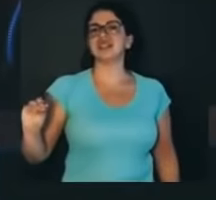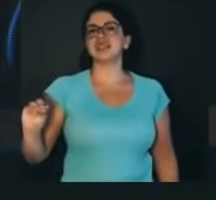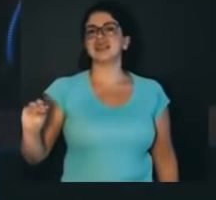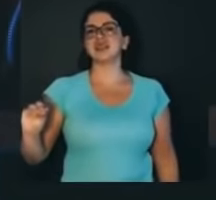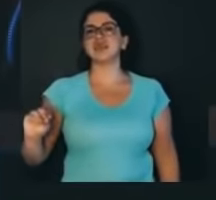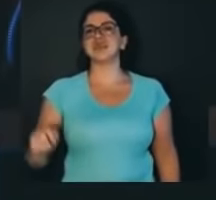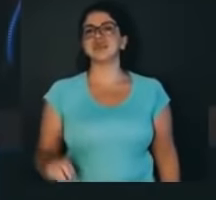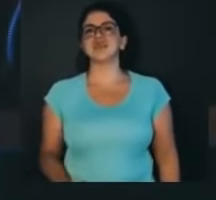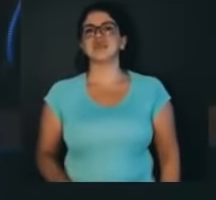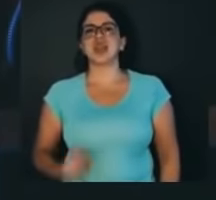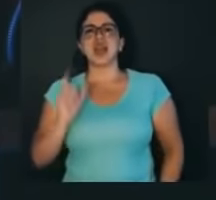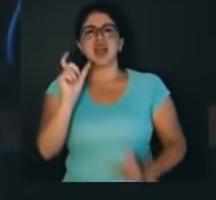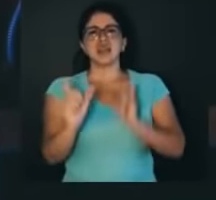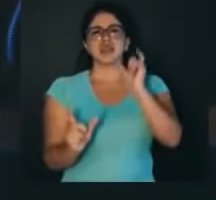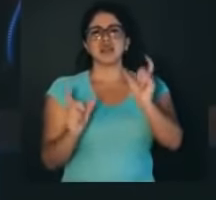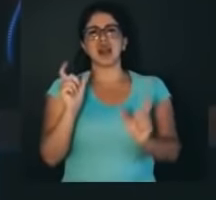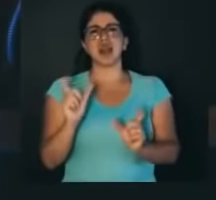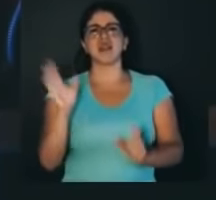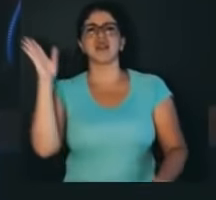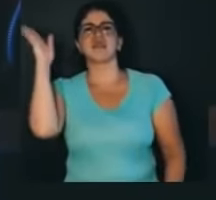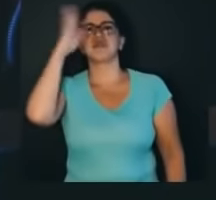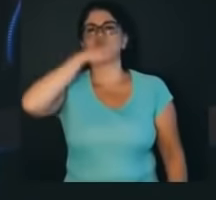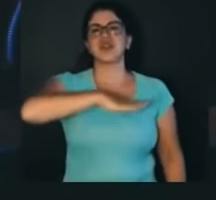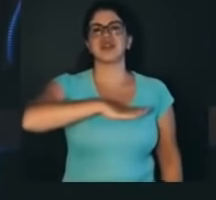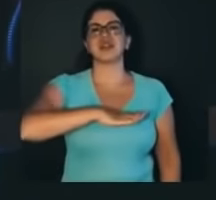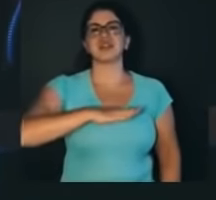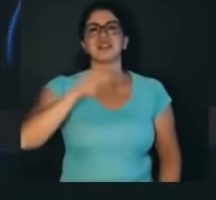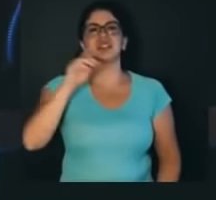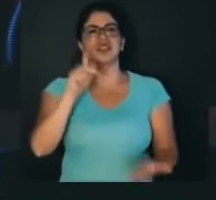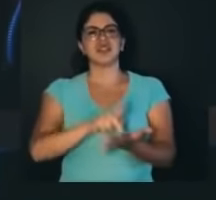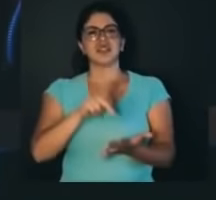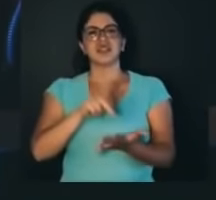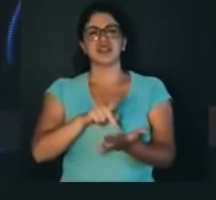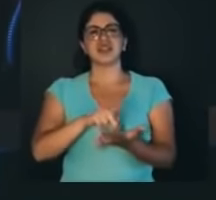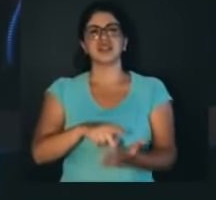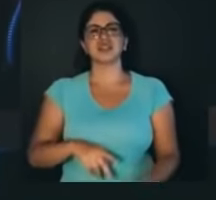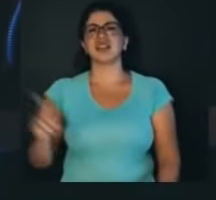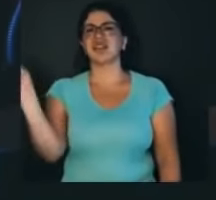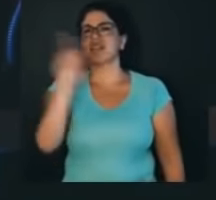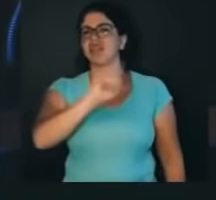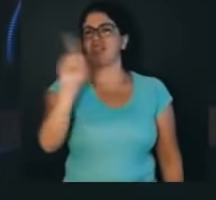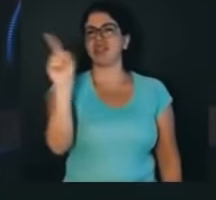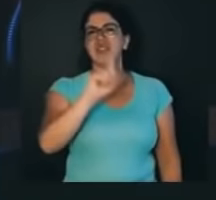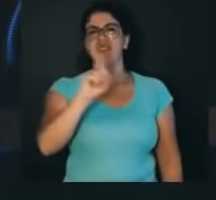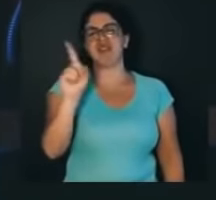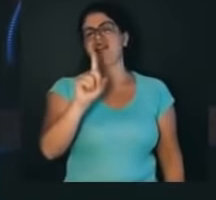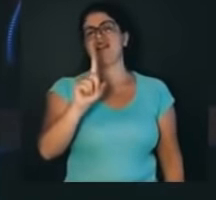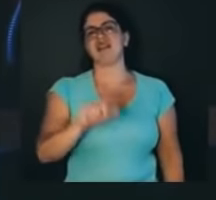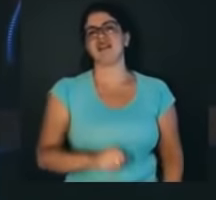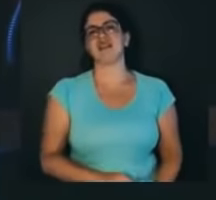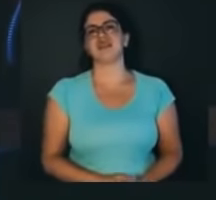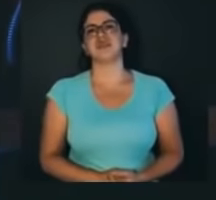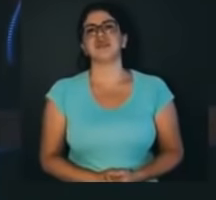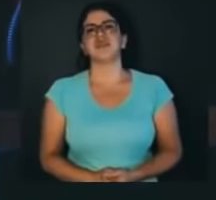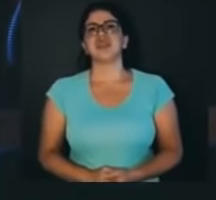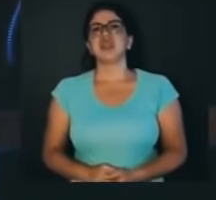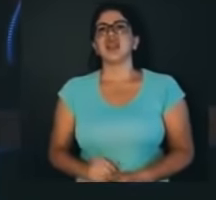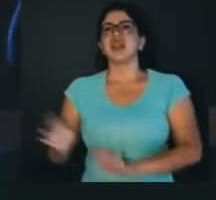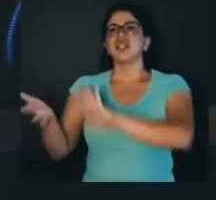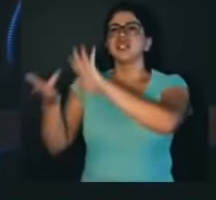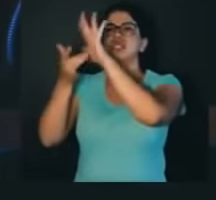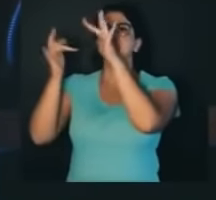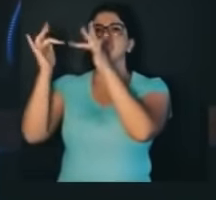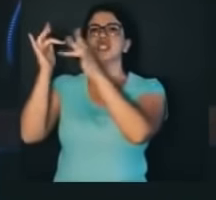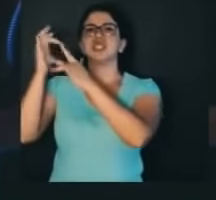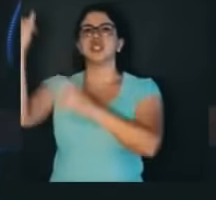não são verdadeiras. Porque quem define você não é o outro. Em Cristo Jesus nós somos definidos